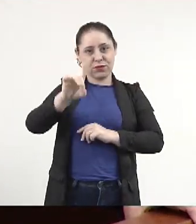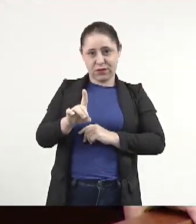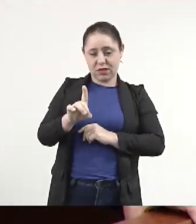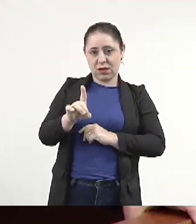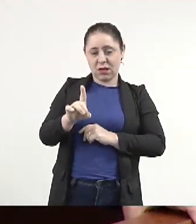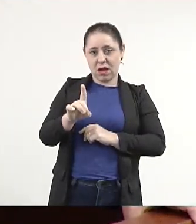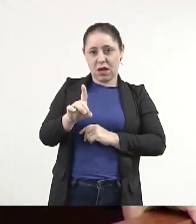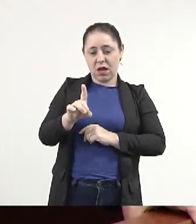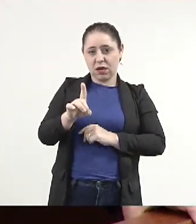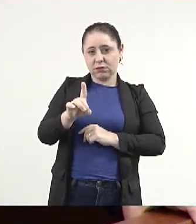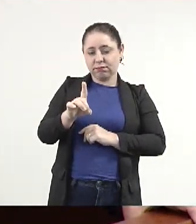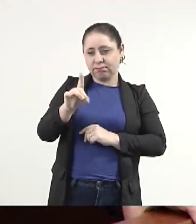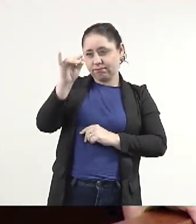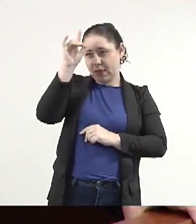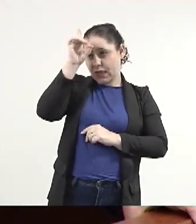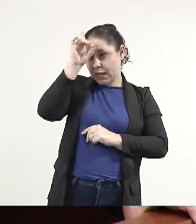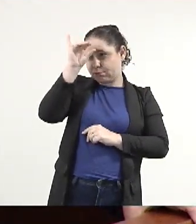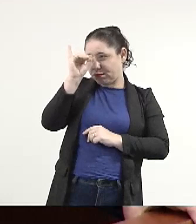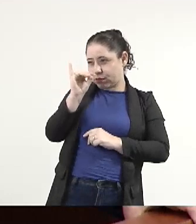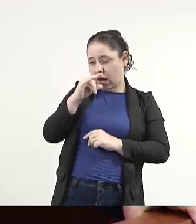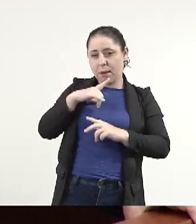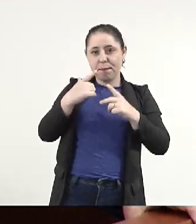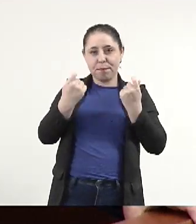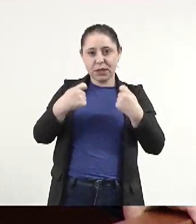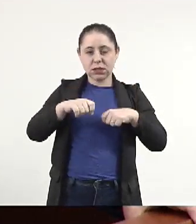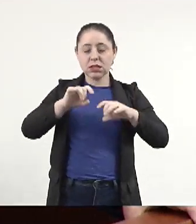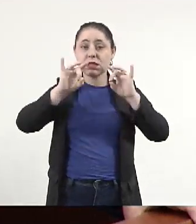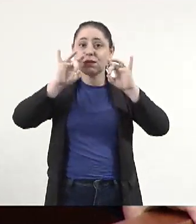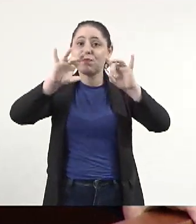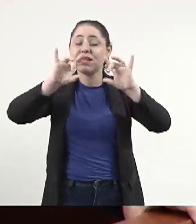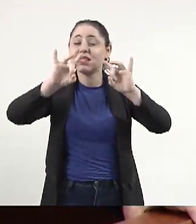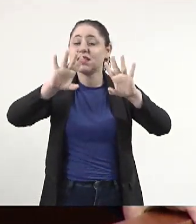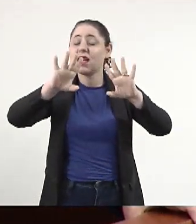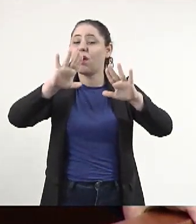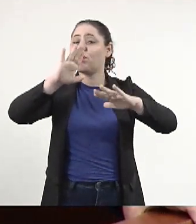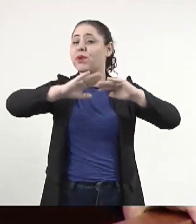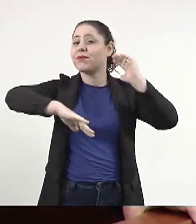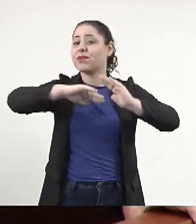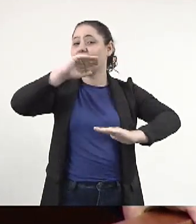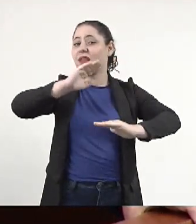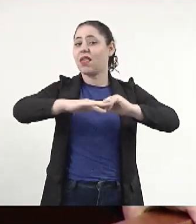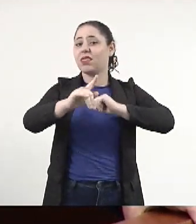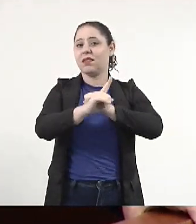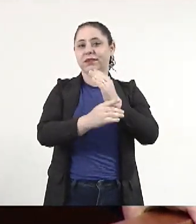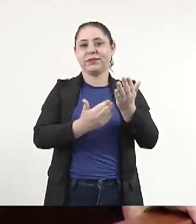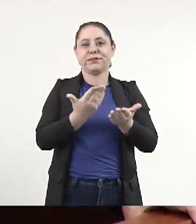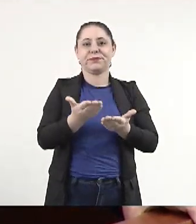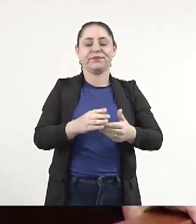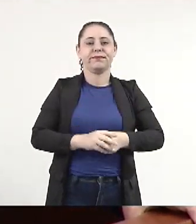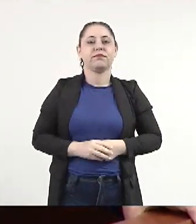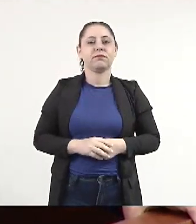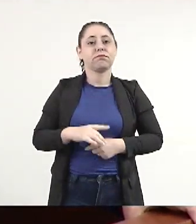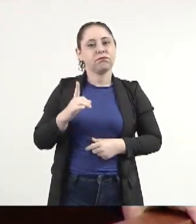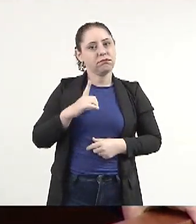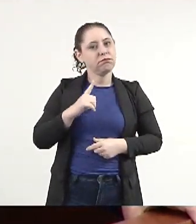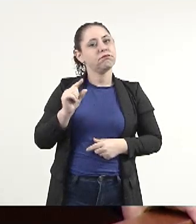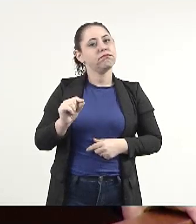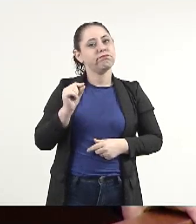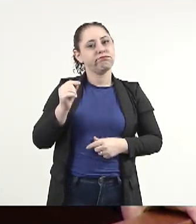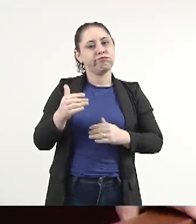deficiência cognitiva, ela precisa de um especialista para ser atendida. E aí houve